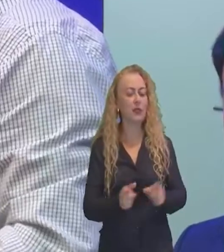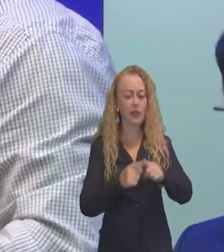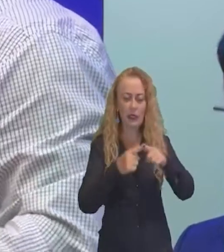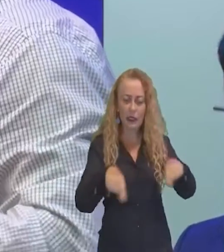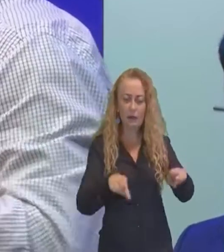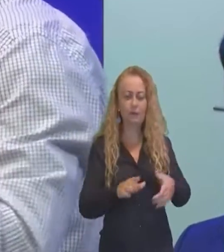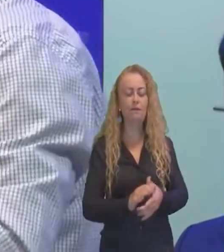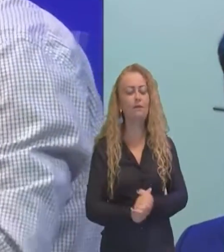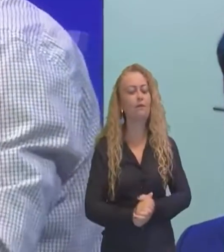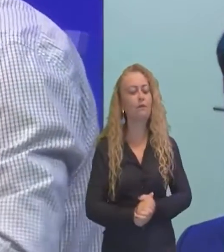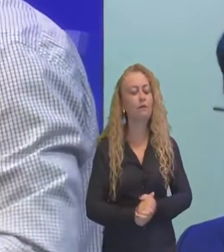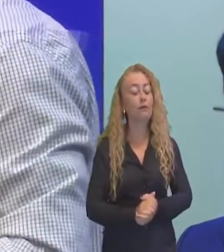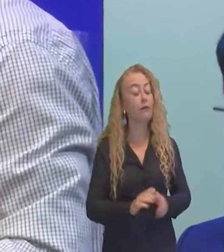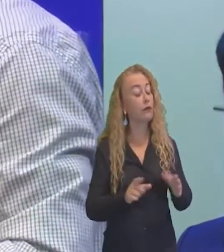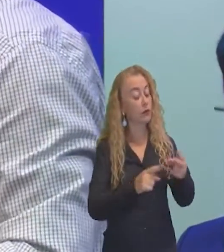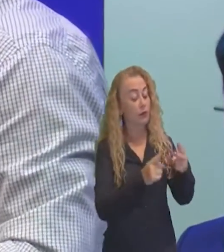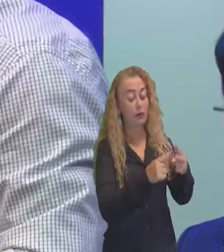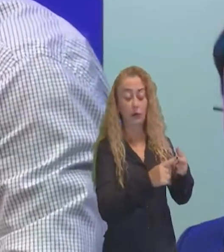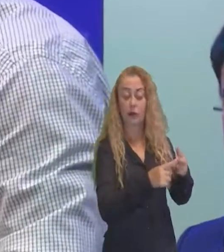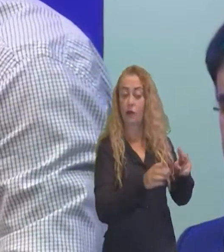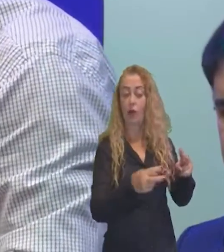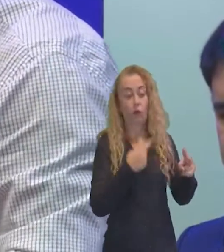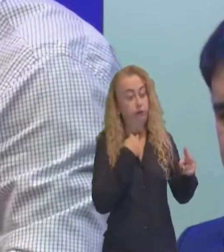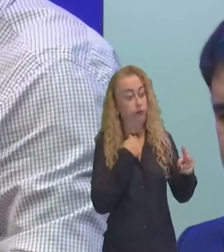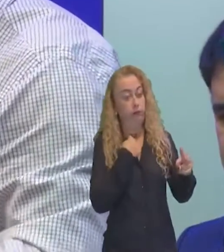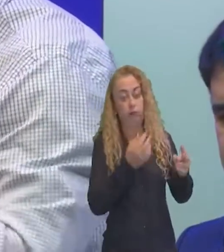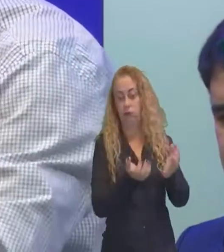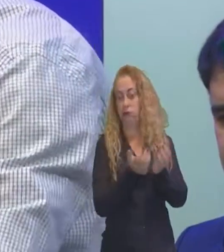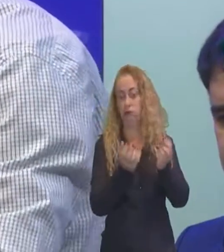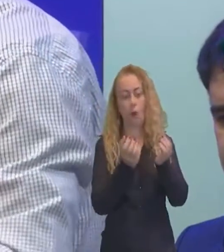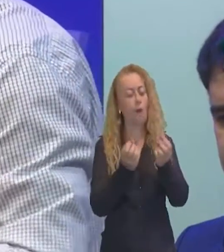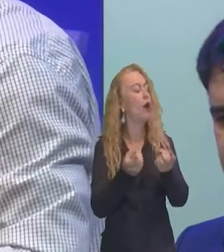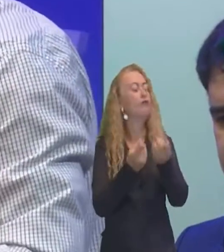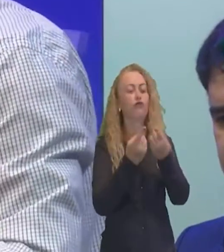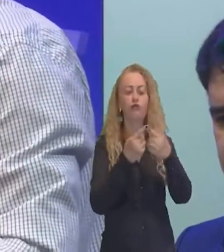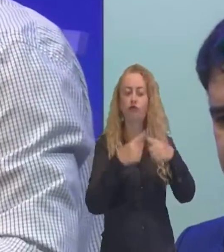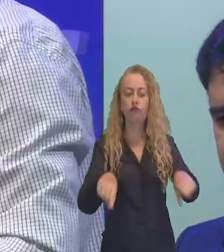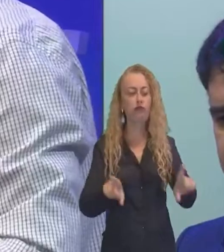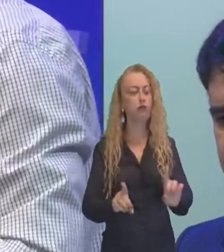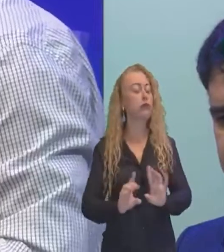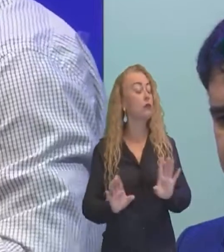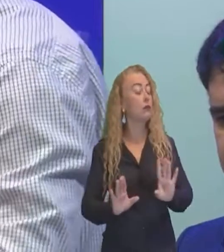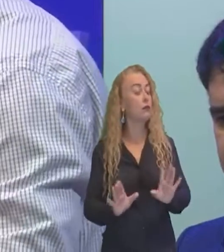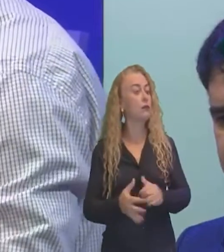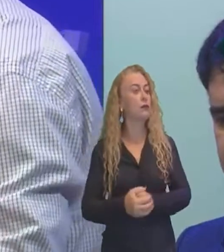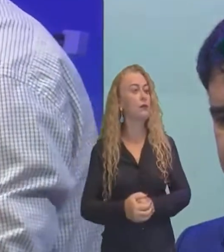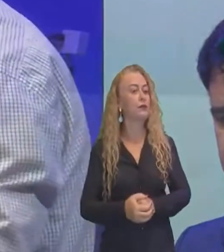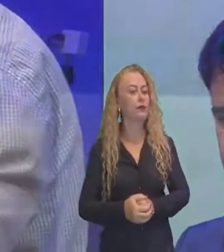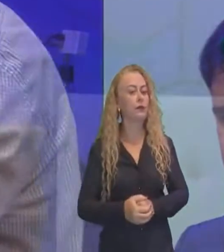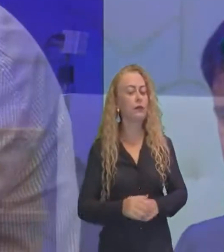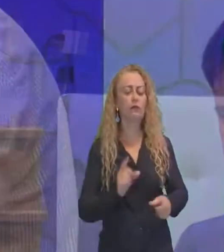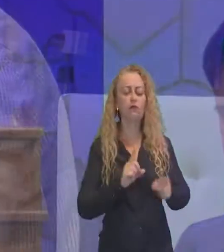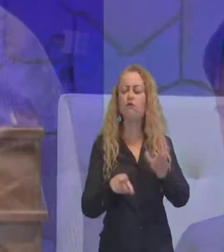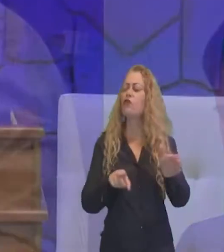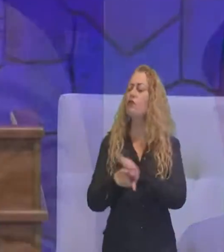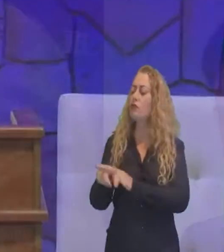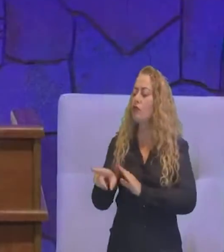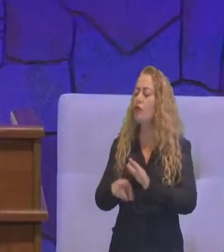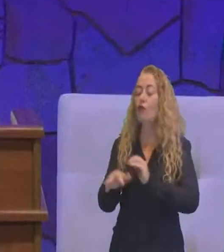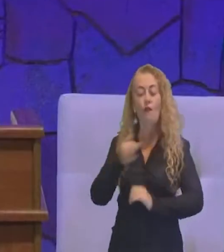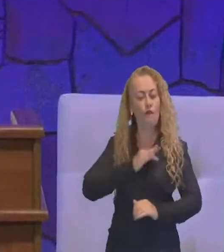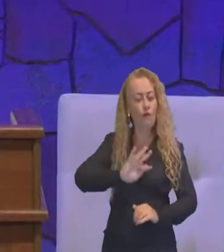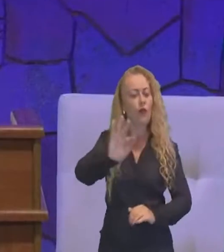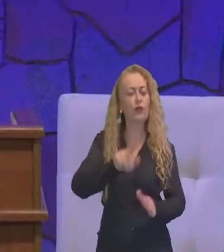E então eles vão até Jesus, testando o Senhor, pegadinha teológica, e perguntaram: é lícito ao